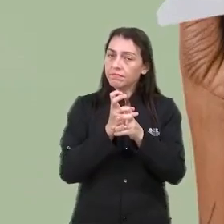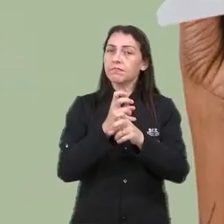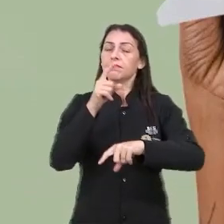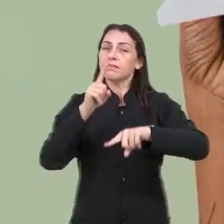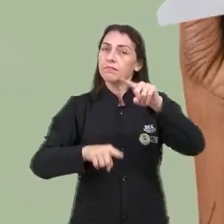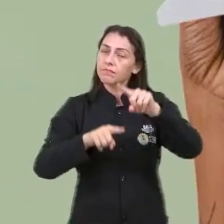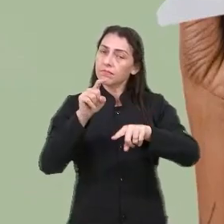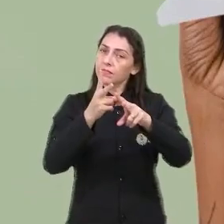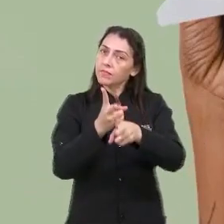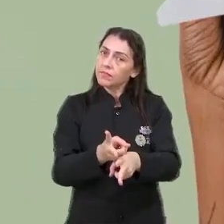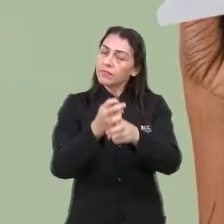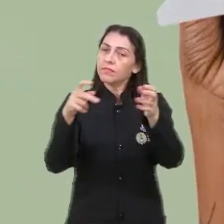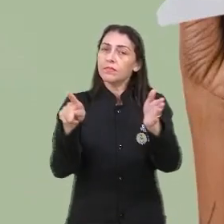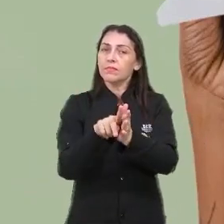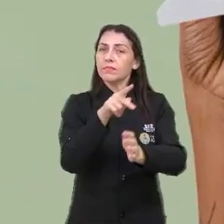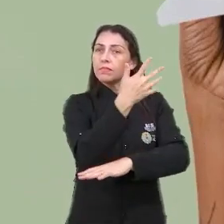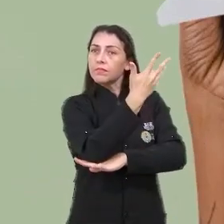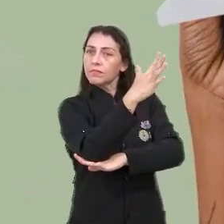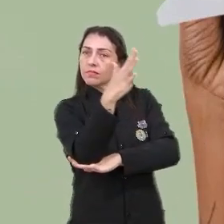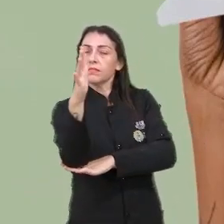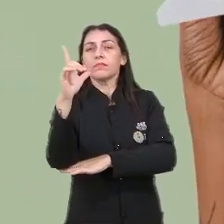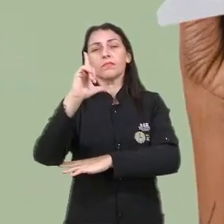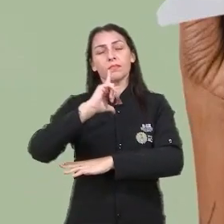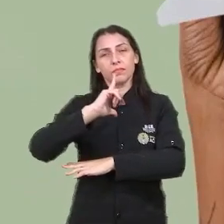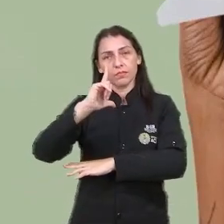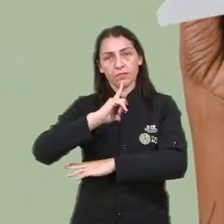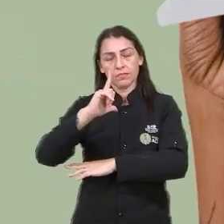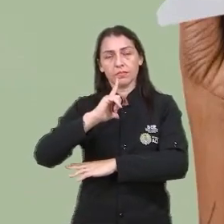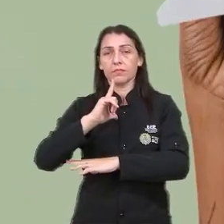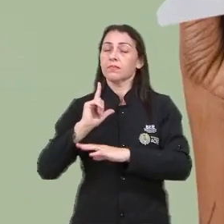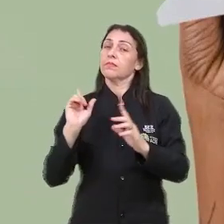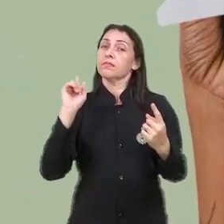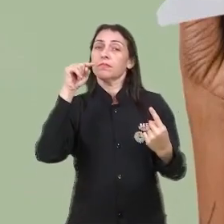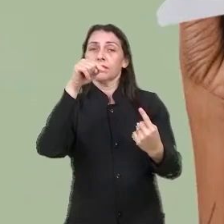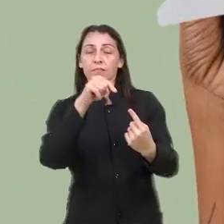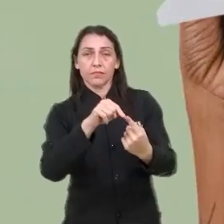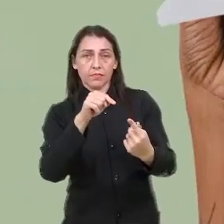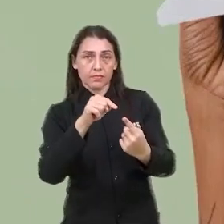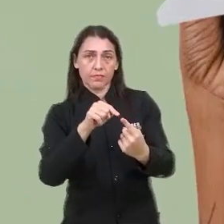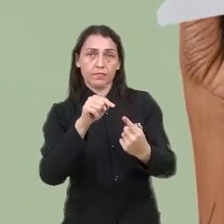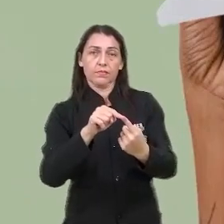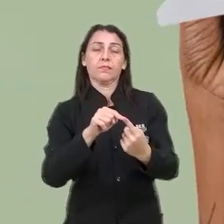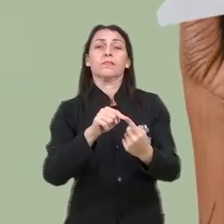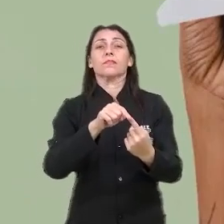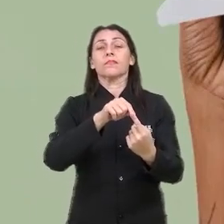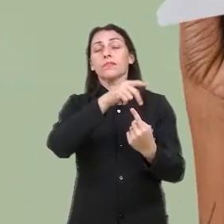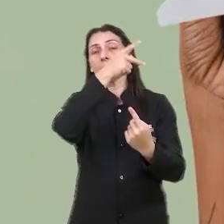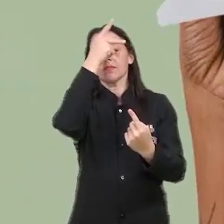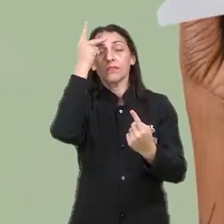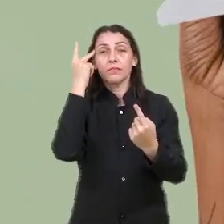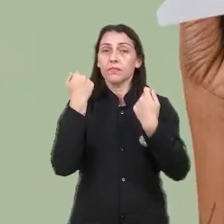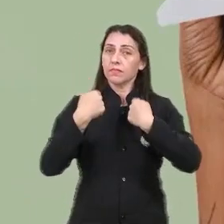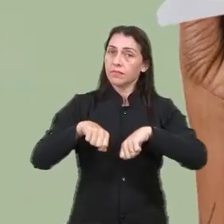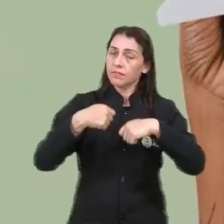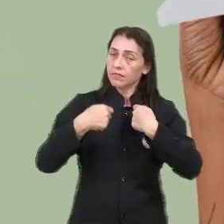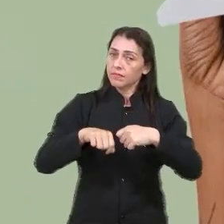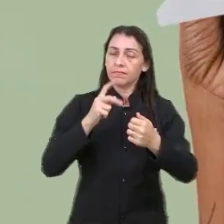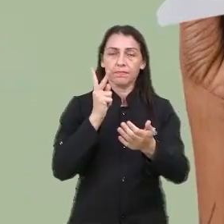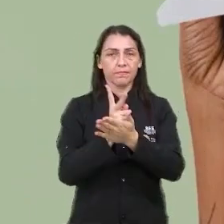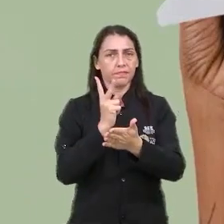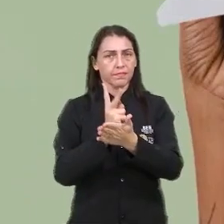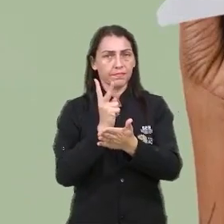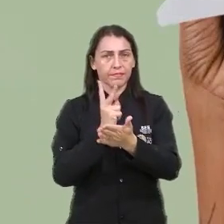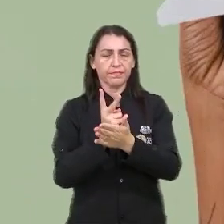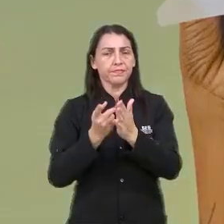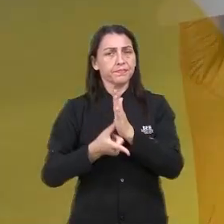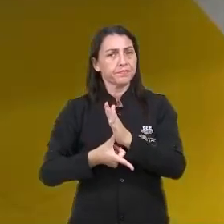produtos extraídos da natureza e que têm por finalidade suprir as necessidades humanas. Isso desde sempre, tá, gente?